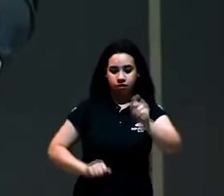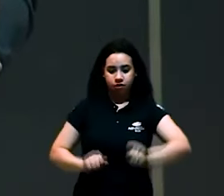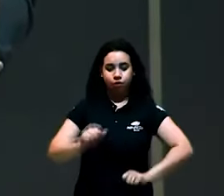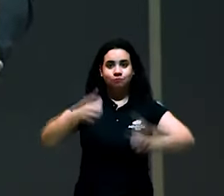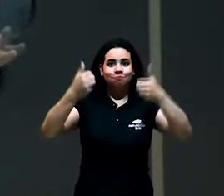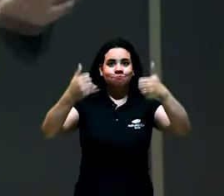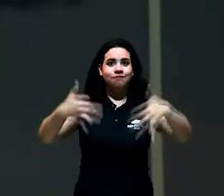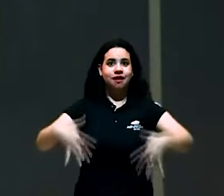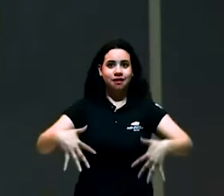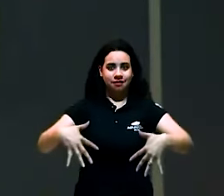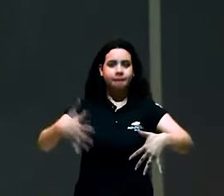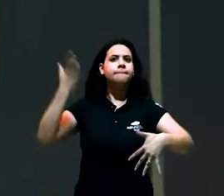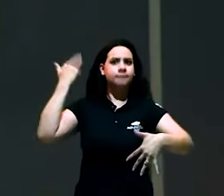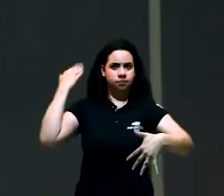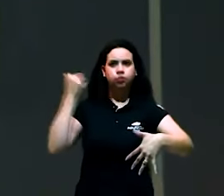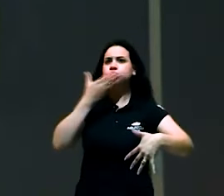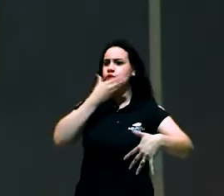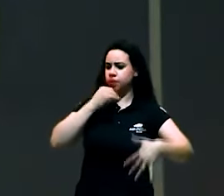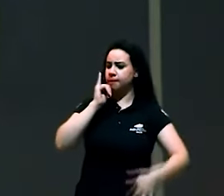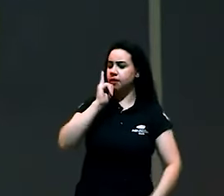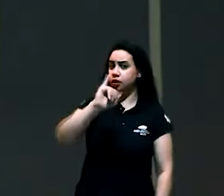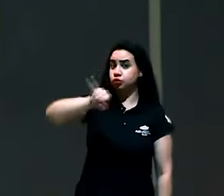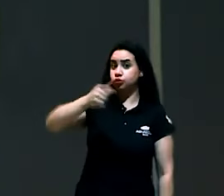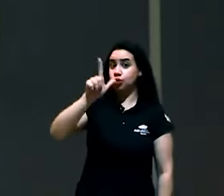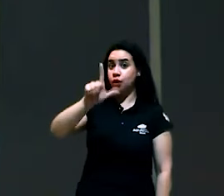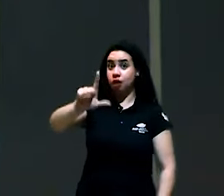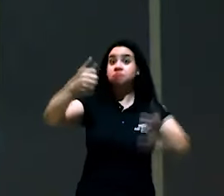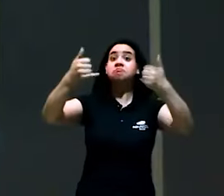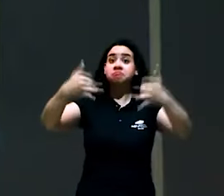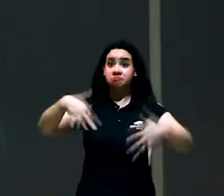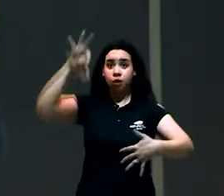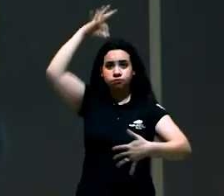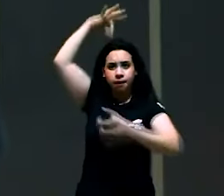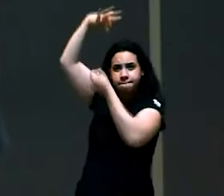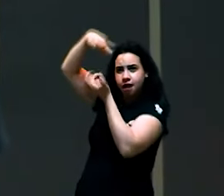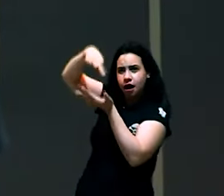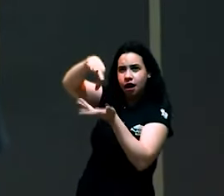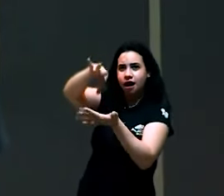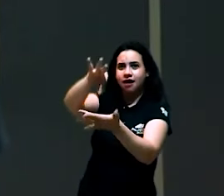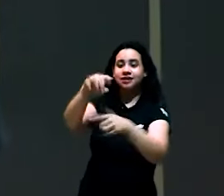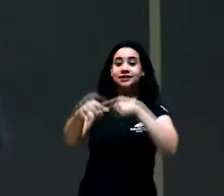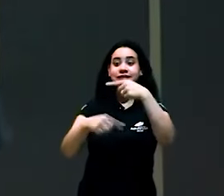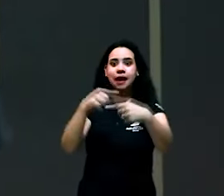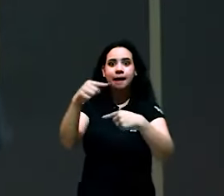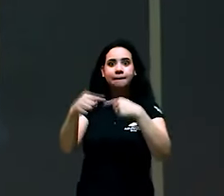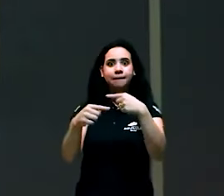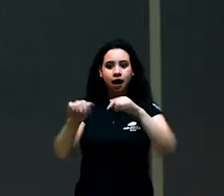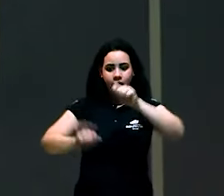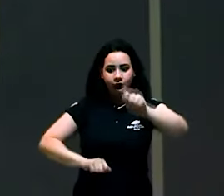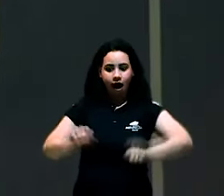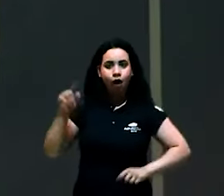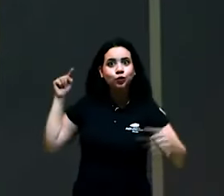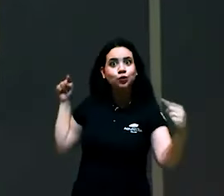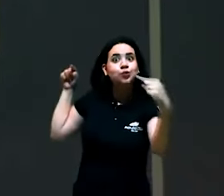profecia de Joel, derramarei meu Espírito. Se tu leia atentamente, Joel diz,